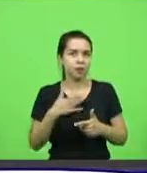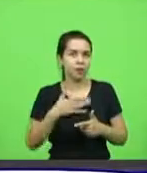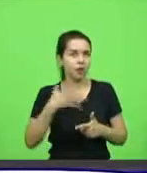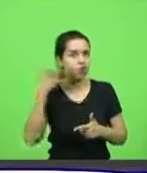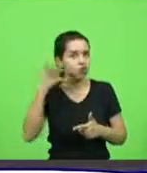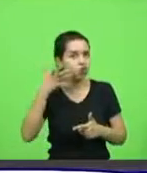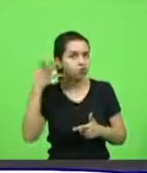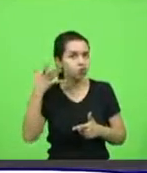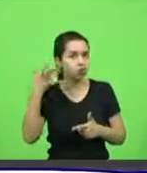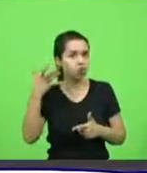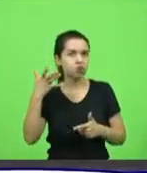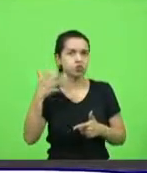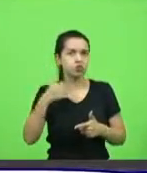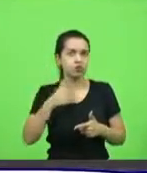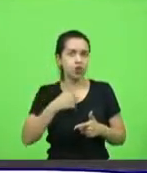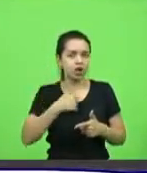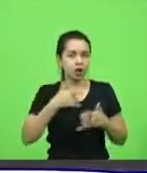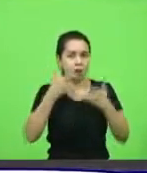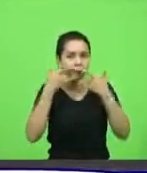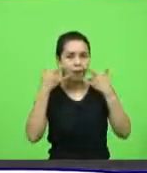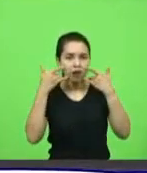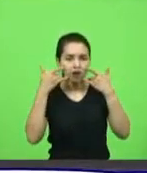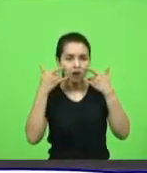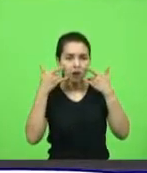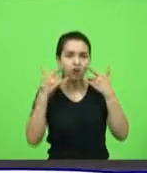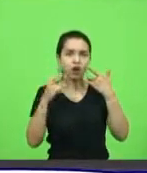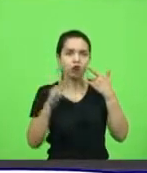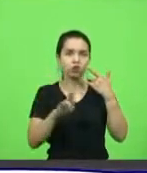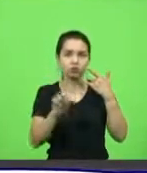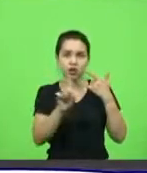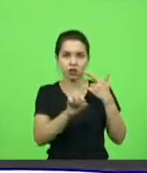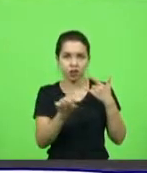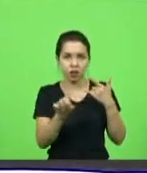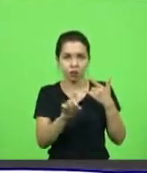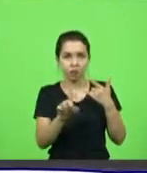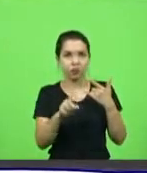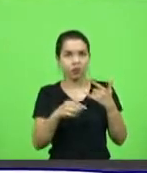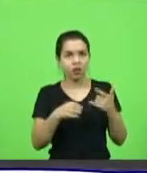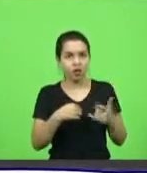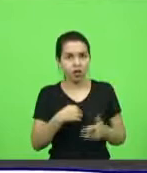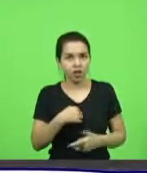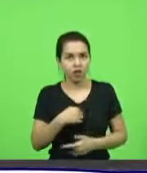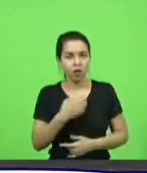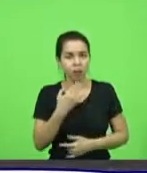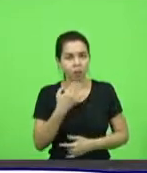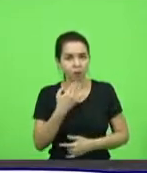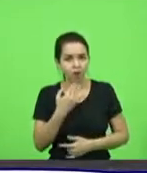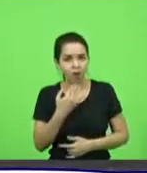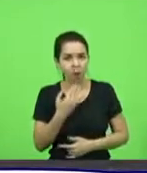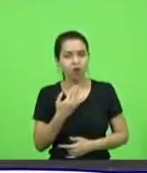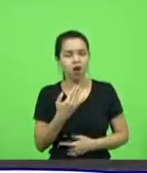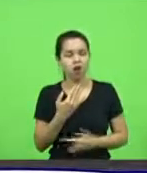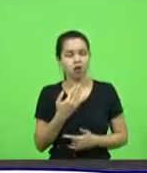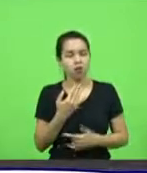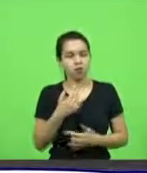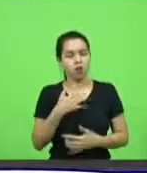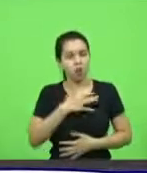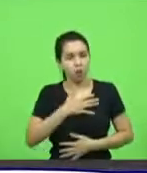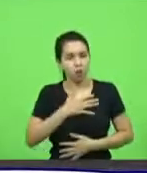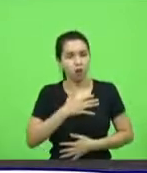mas eu tô bem afastado de todos ali é prezo muito pela segurança de todos